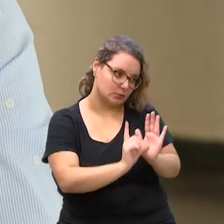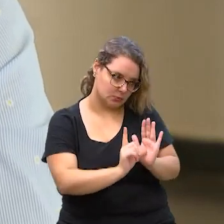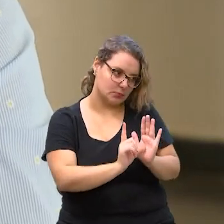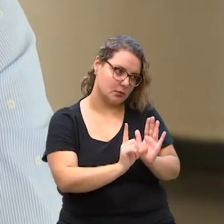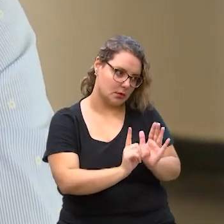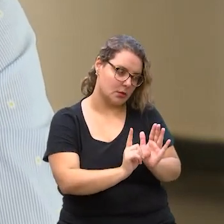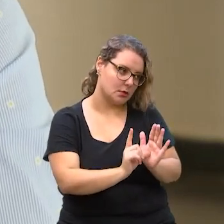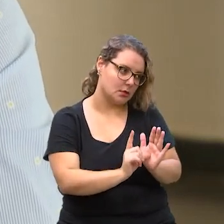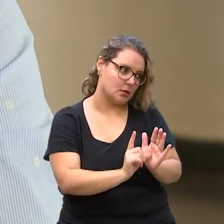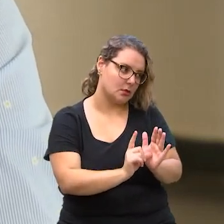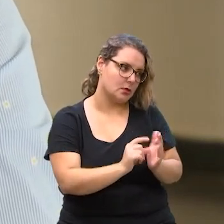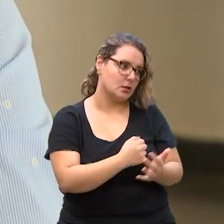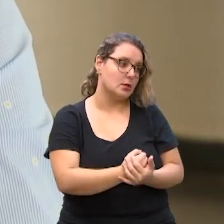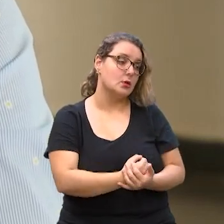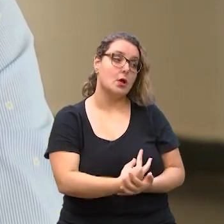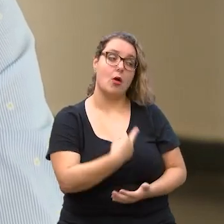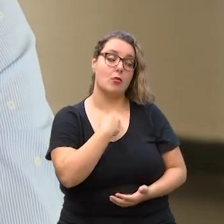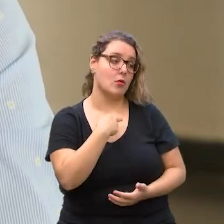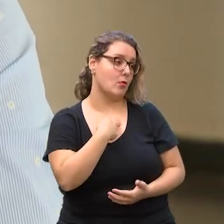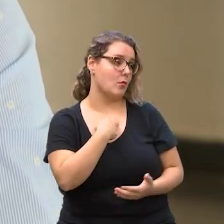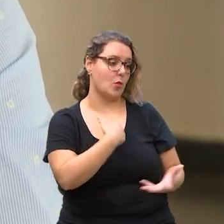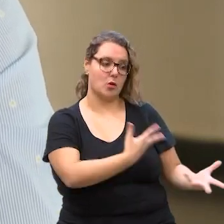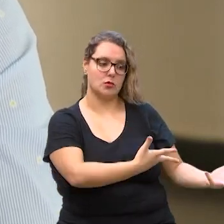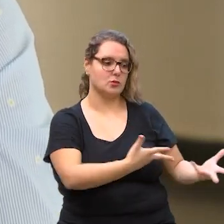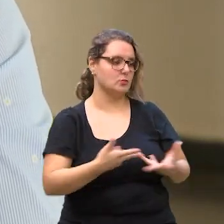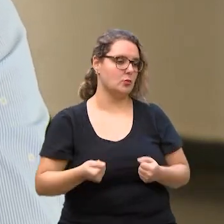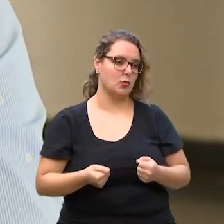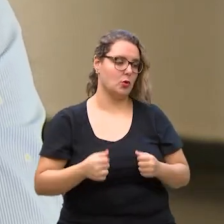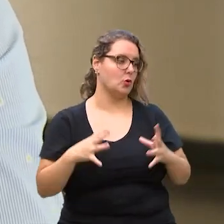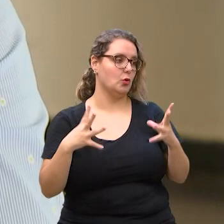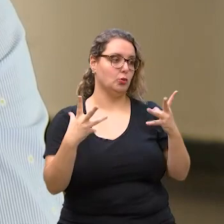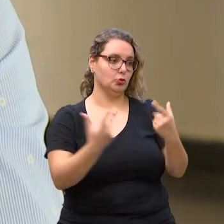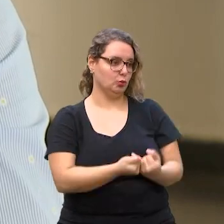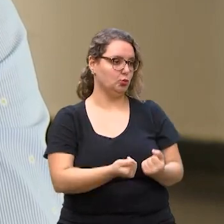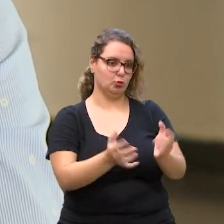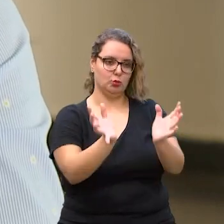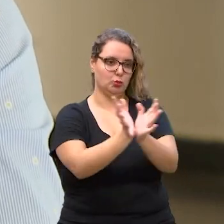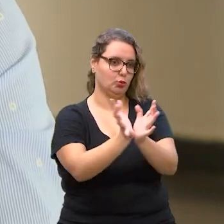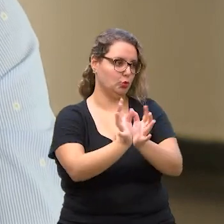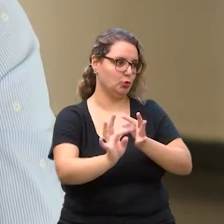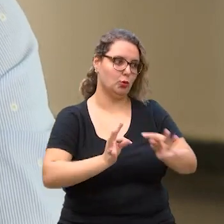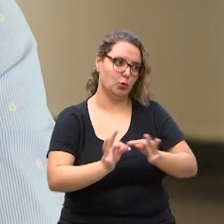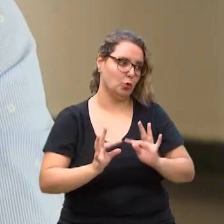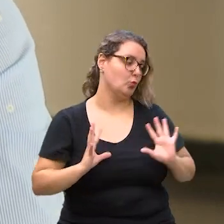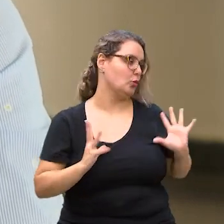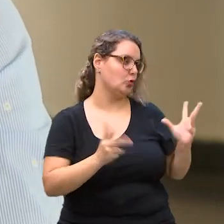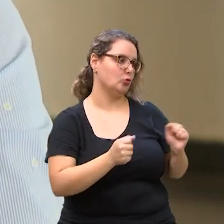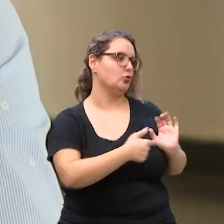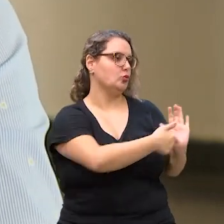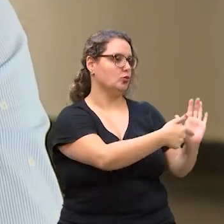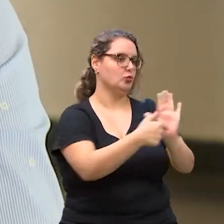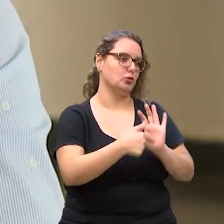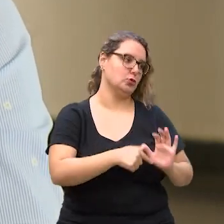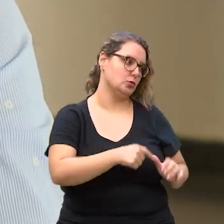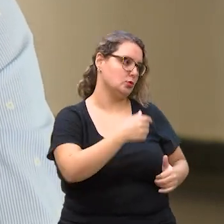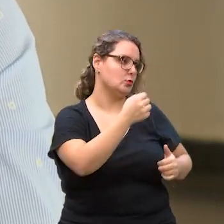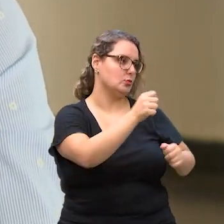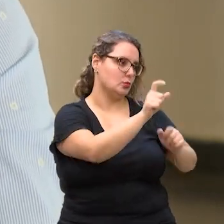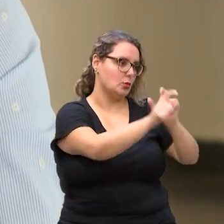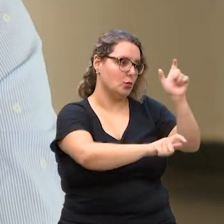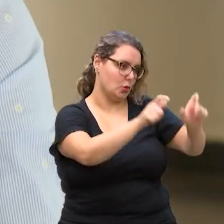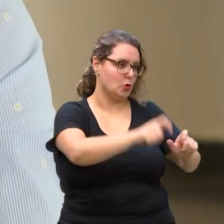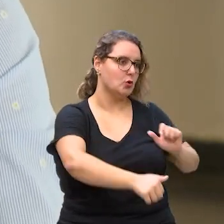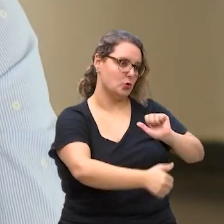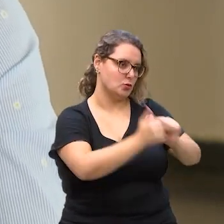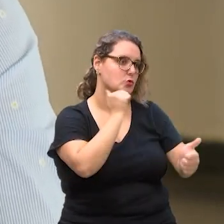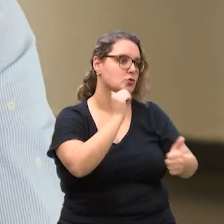também, no sentido contrário, eu não posso expor tudo que a comissão técnica me coloca, não posso colocar para todos os atletas. Então, isso é